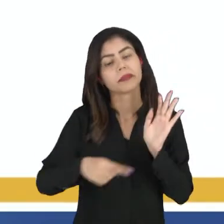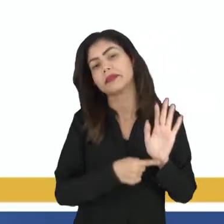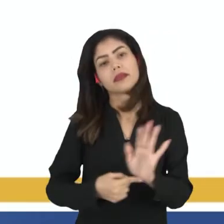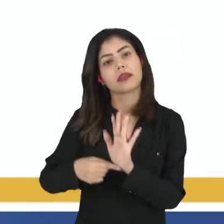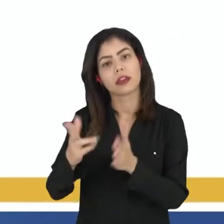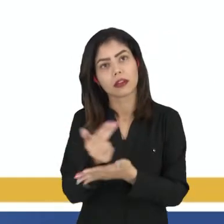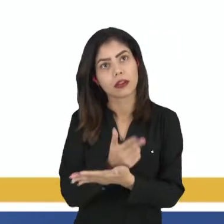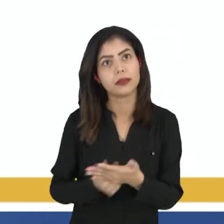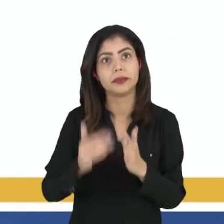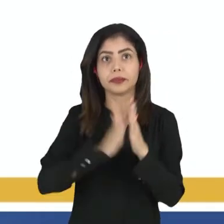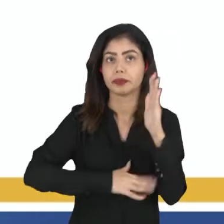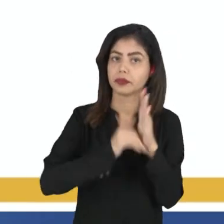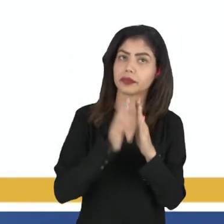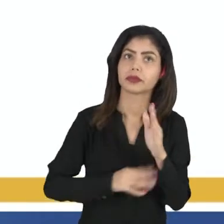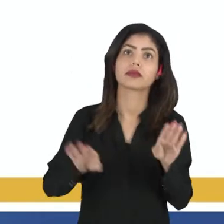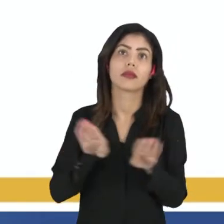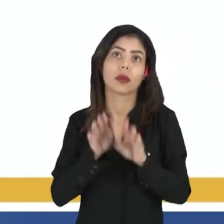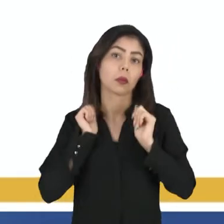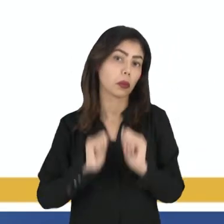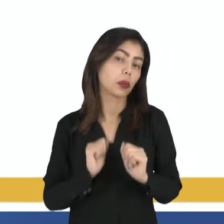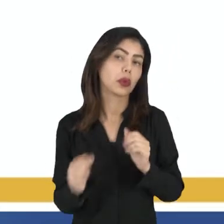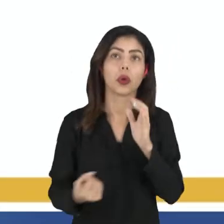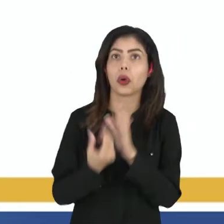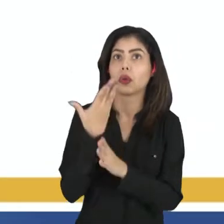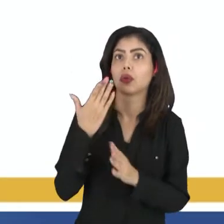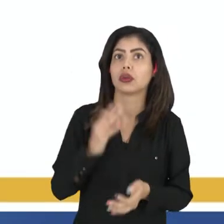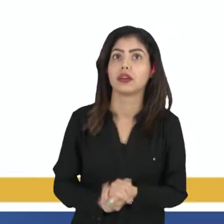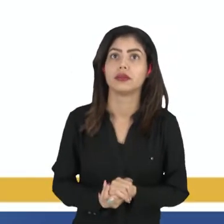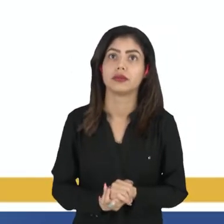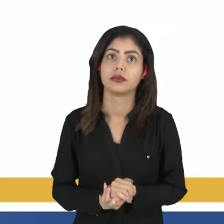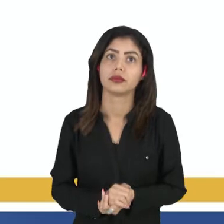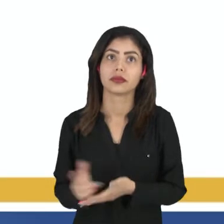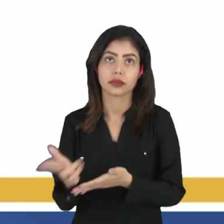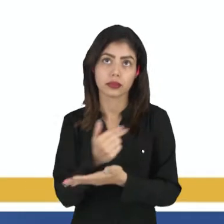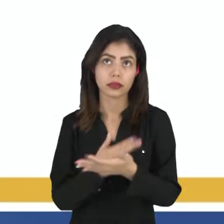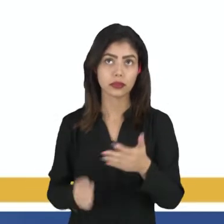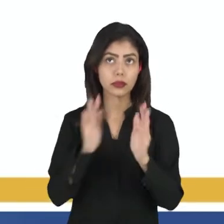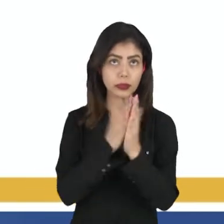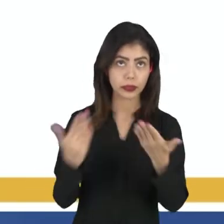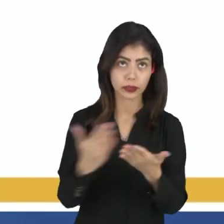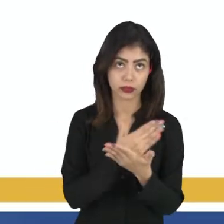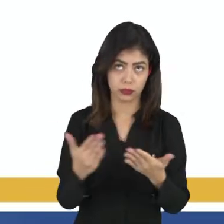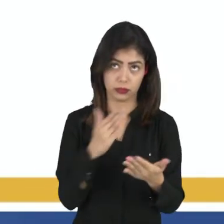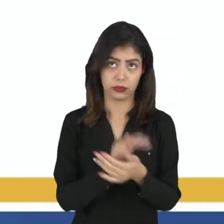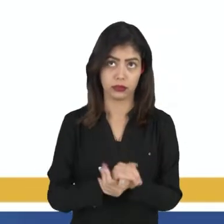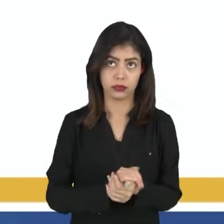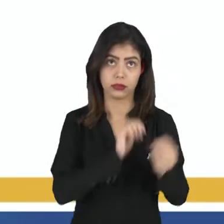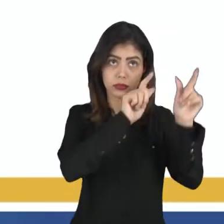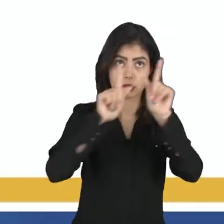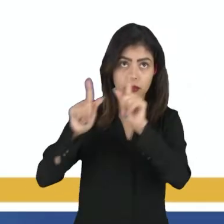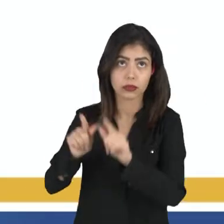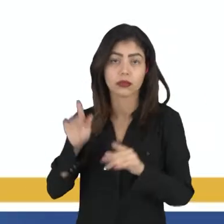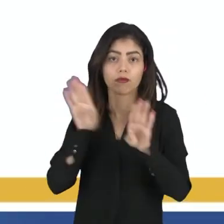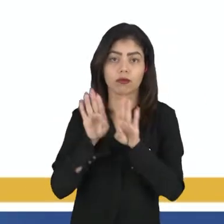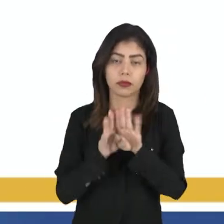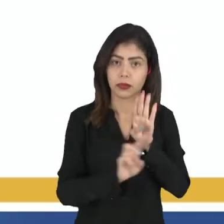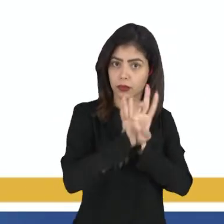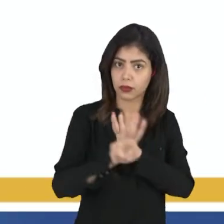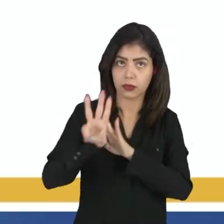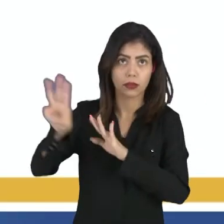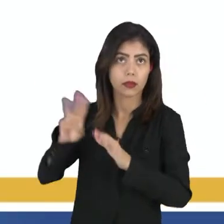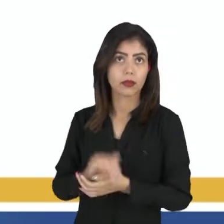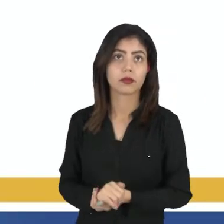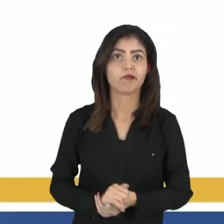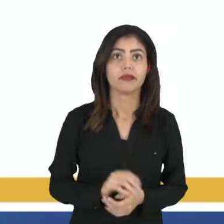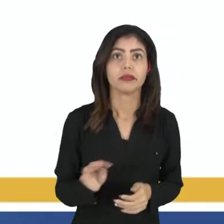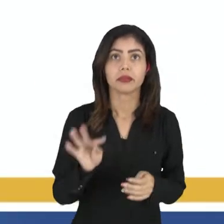ilustrações, desenhos e pinturas digitais permitem a criação de artes para livros, quadrinhos e sites. Essa técnica